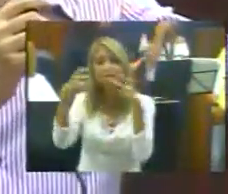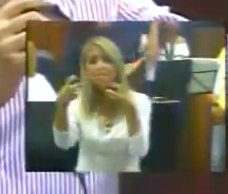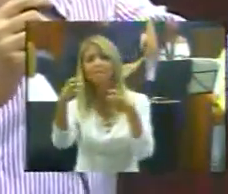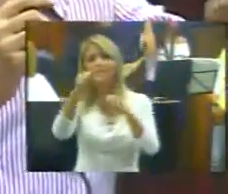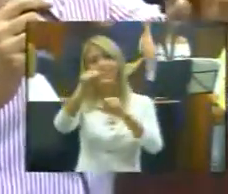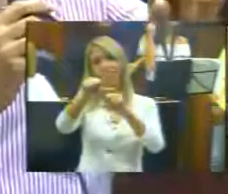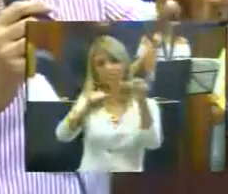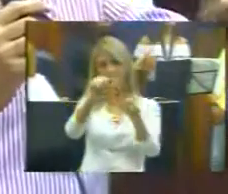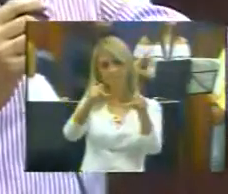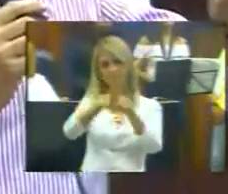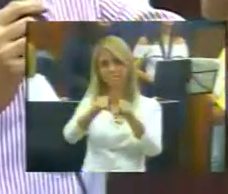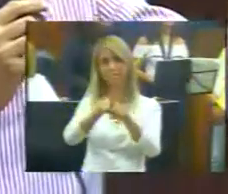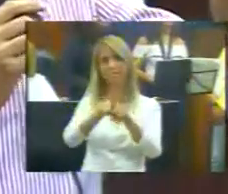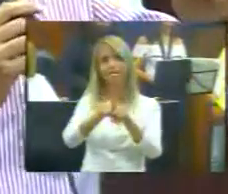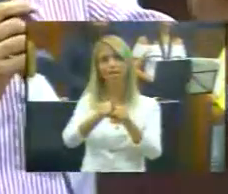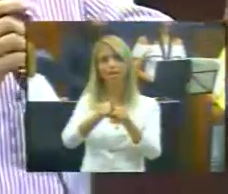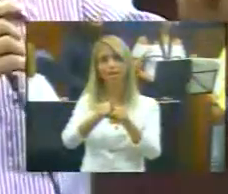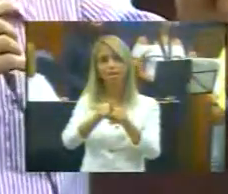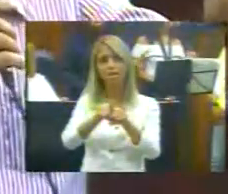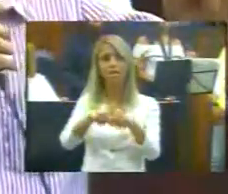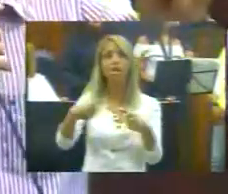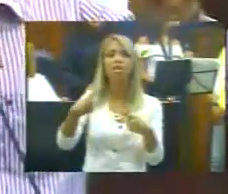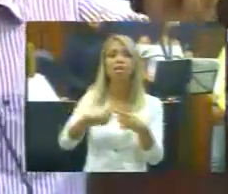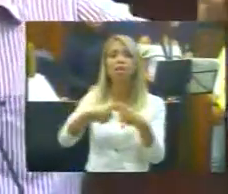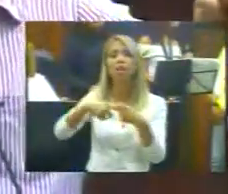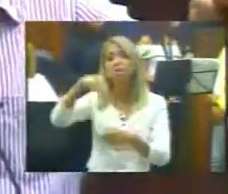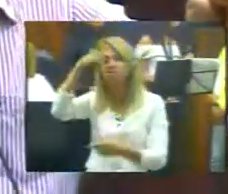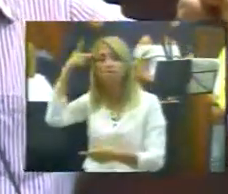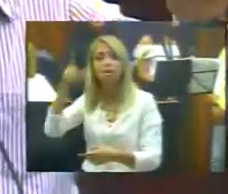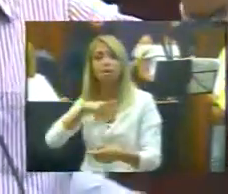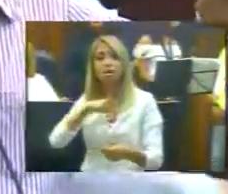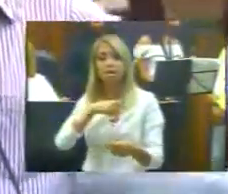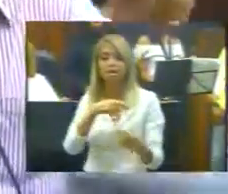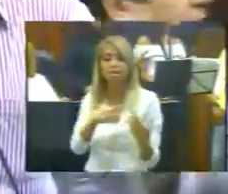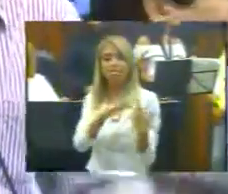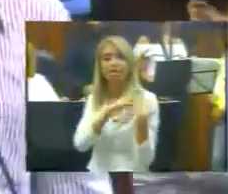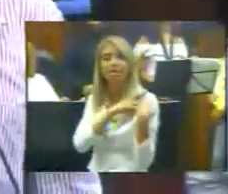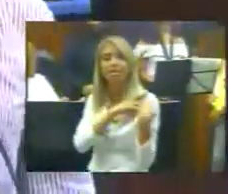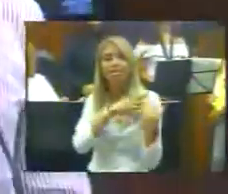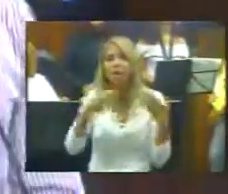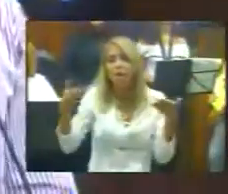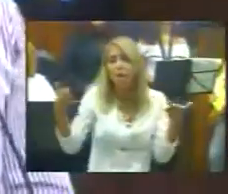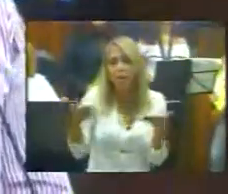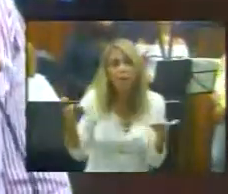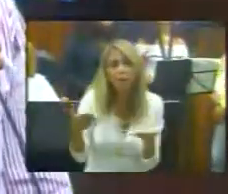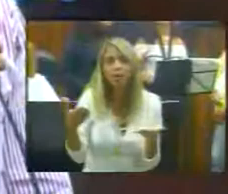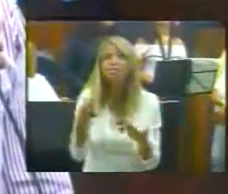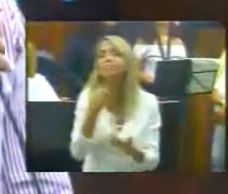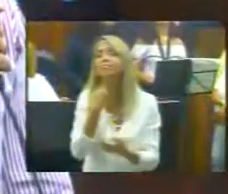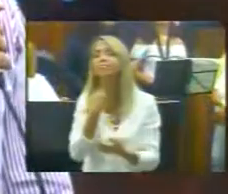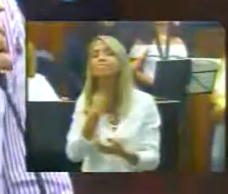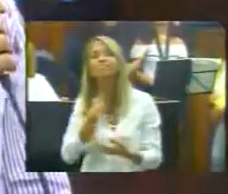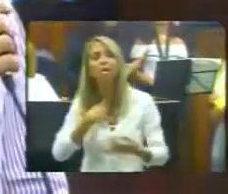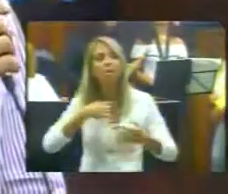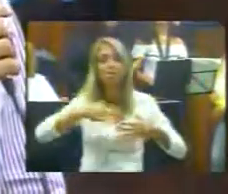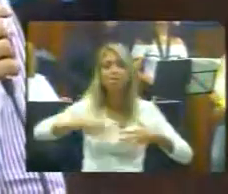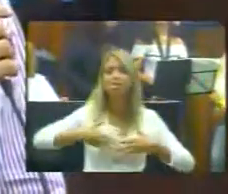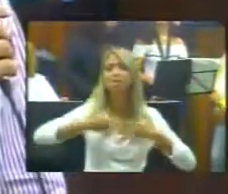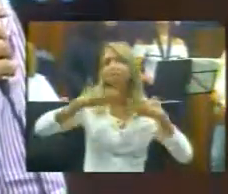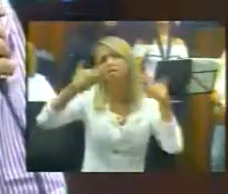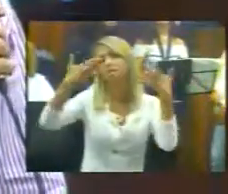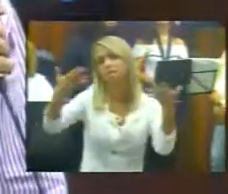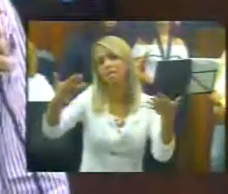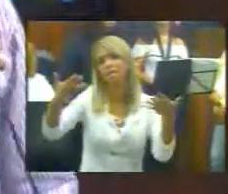eles e para aquelas pessoas que estão sob a responsabilidade deles o sucesso que nós desejamos. E o sucesso que a gente